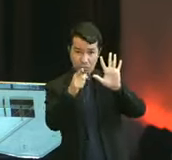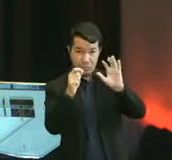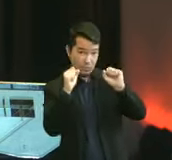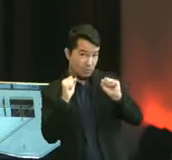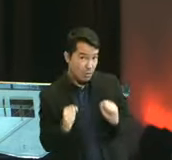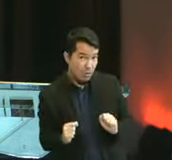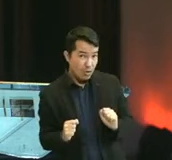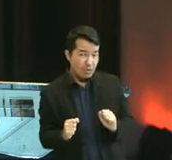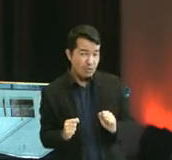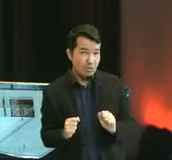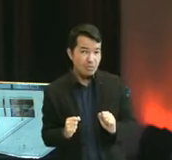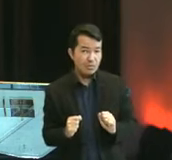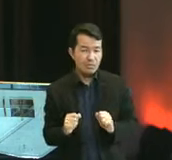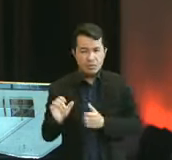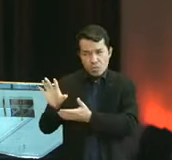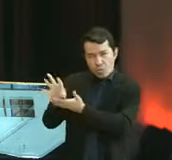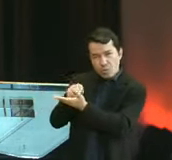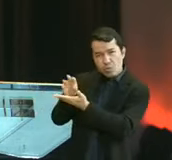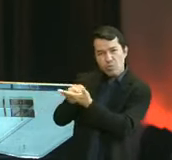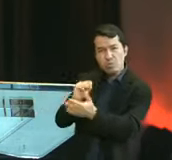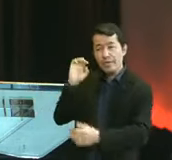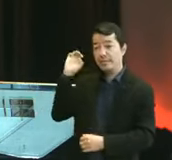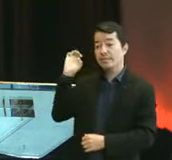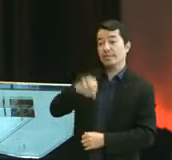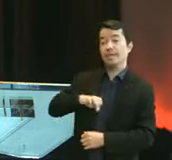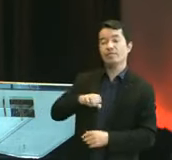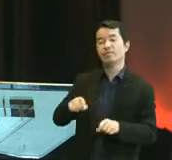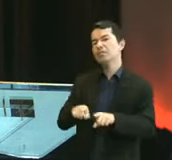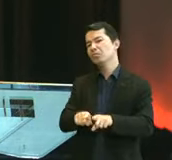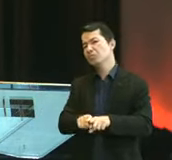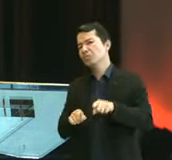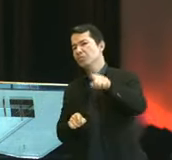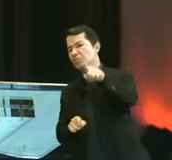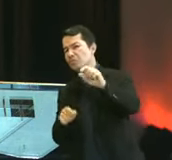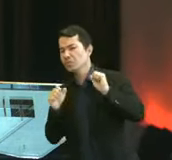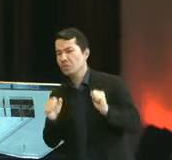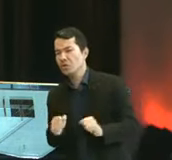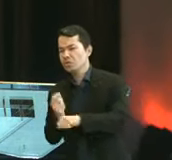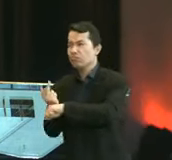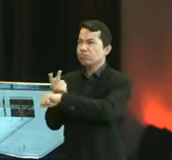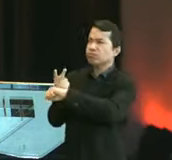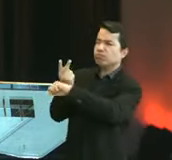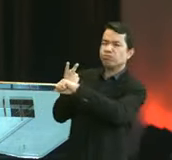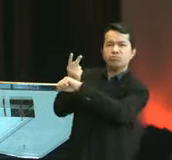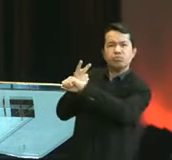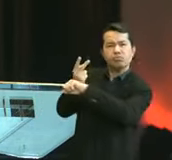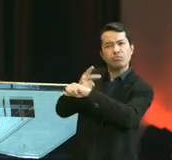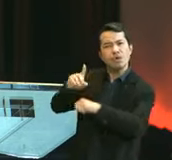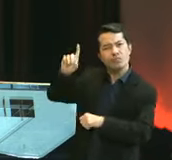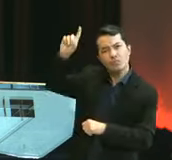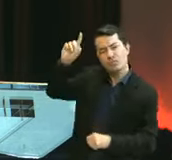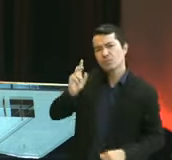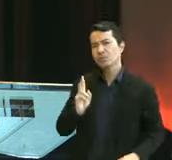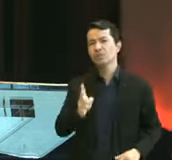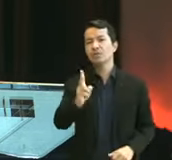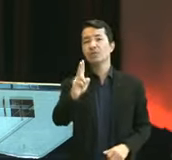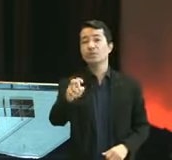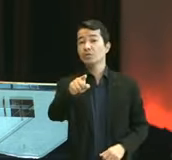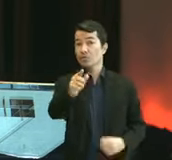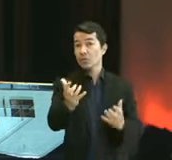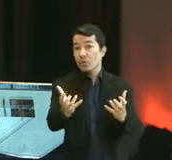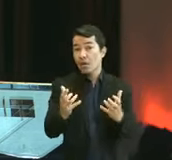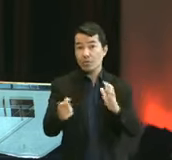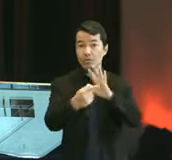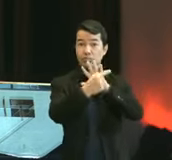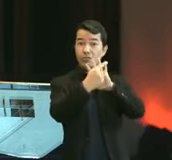que Estevão alcançou no Senhor e que você precisa procurar para ter uma vida plena,